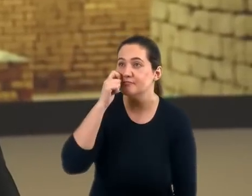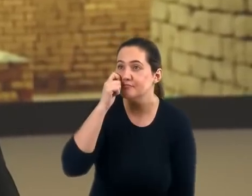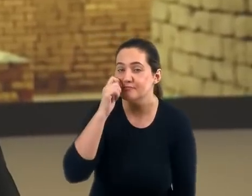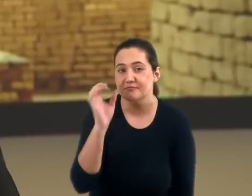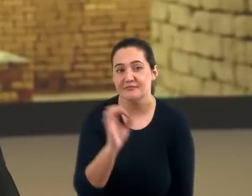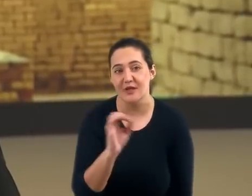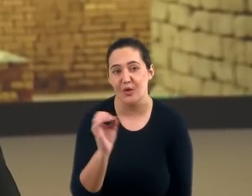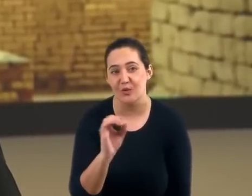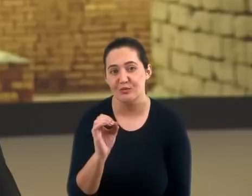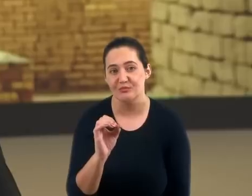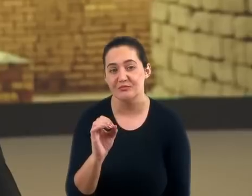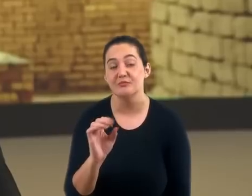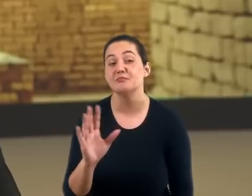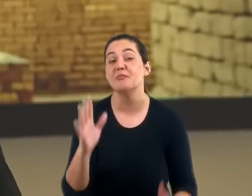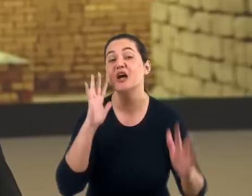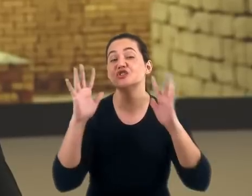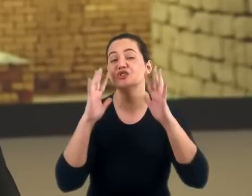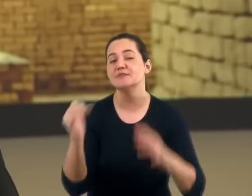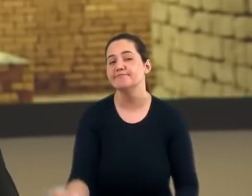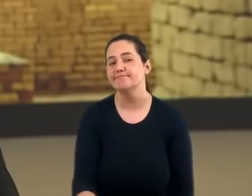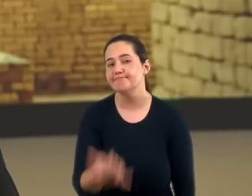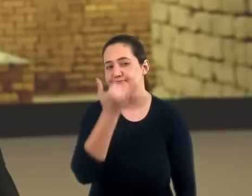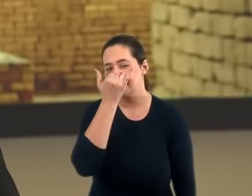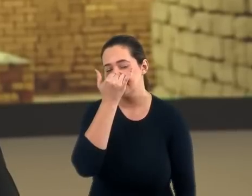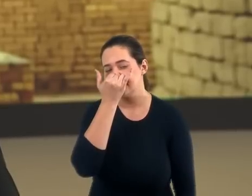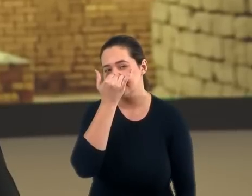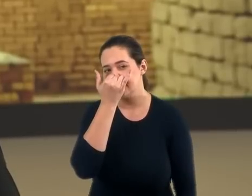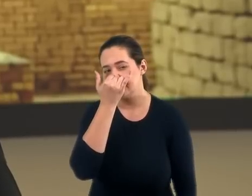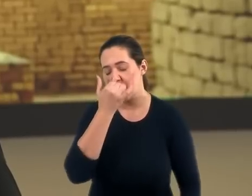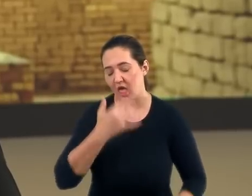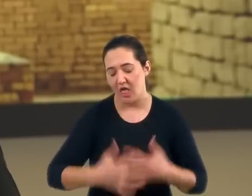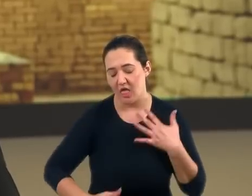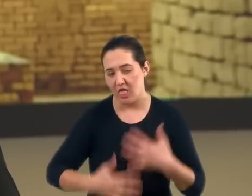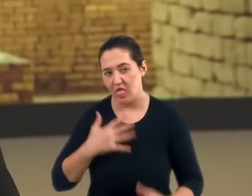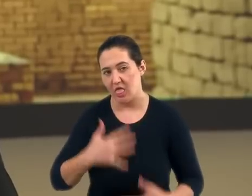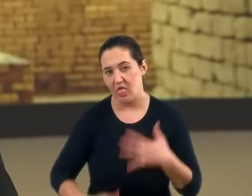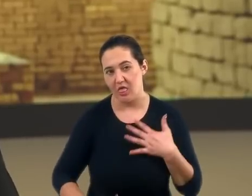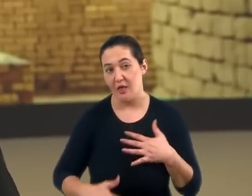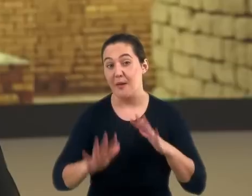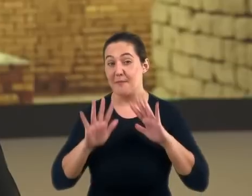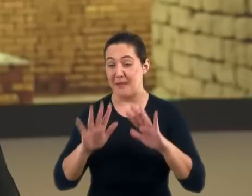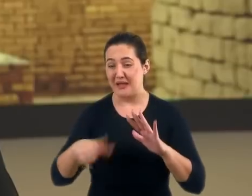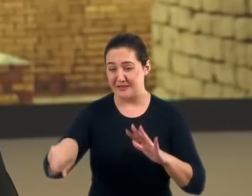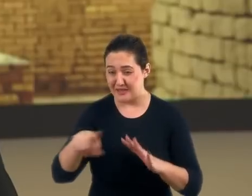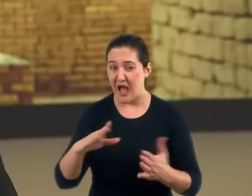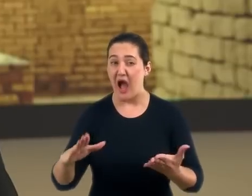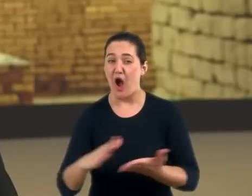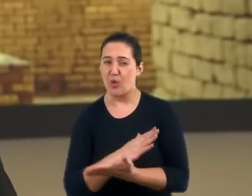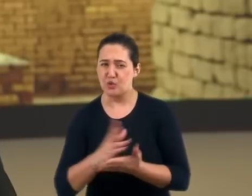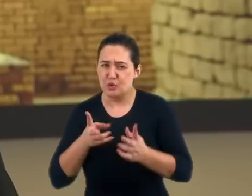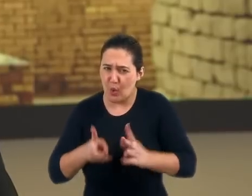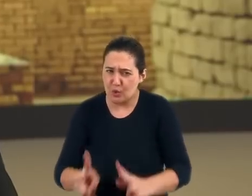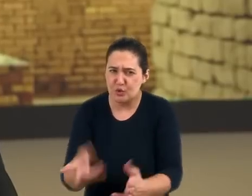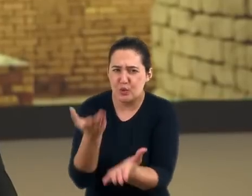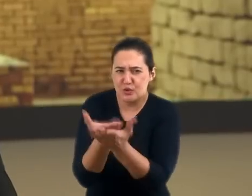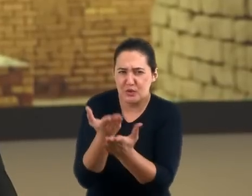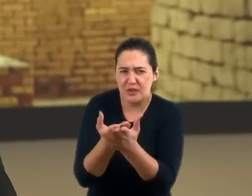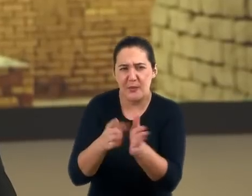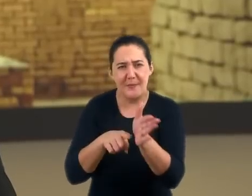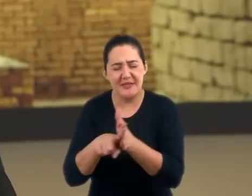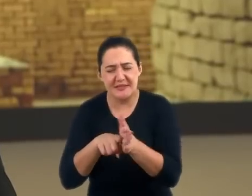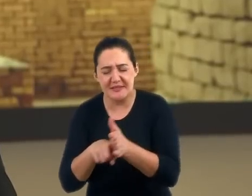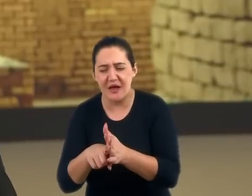oração, perseverança e estudo da Bíblia Sagrada, muitos descobriram que o que a Bíblia estava ensinando não era